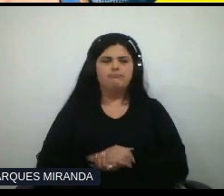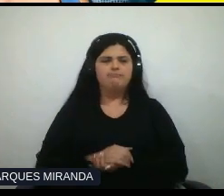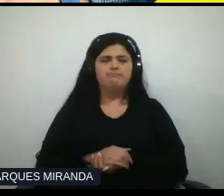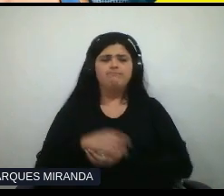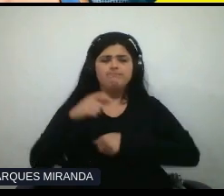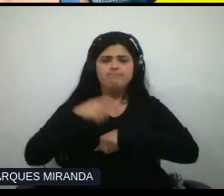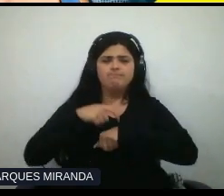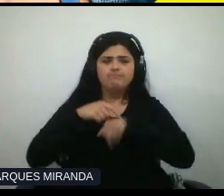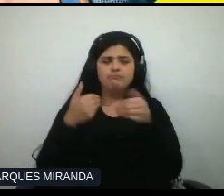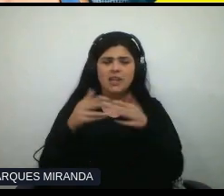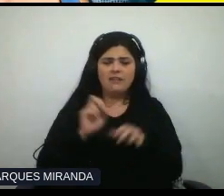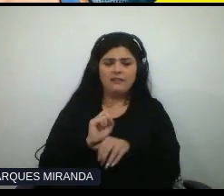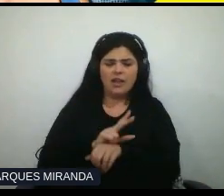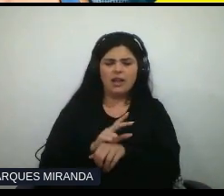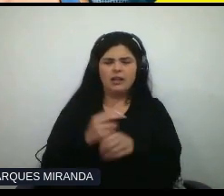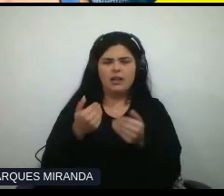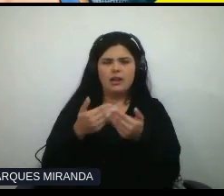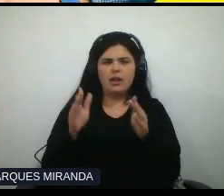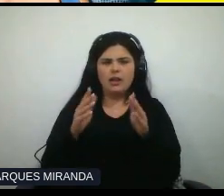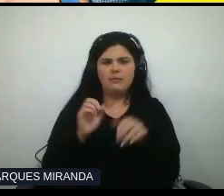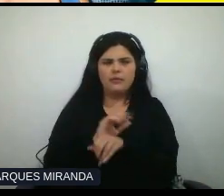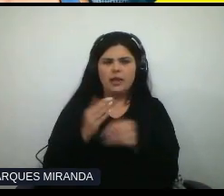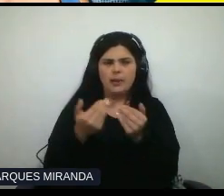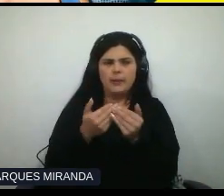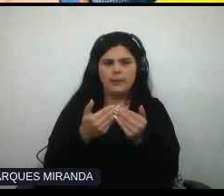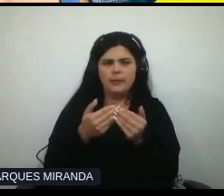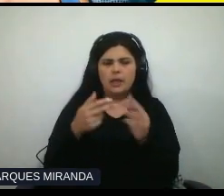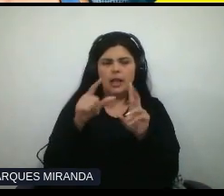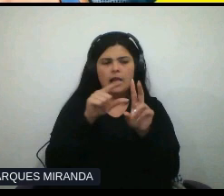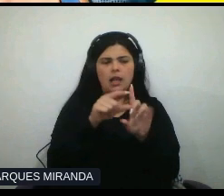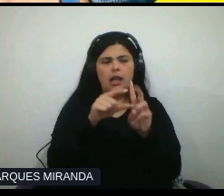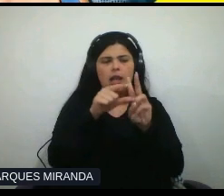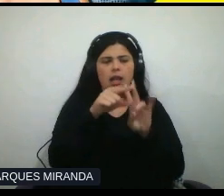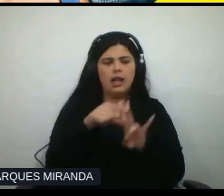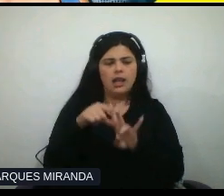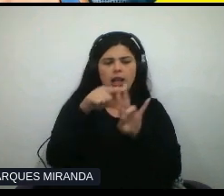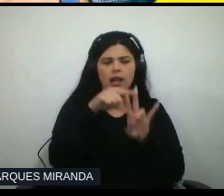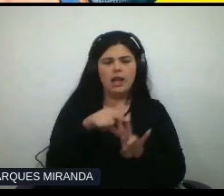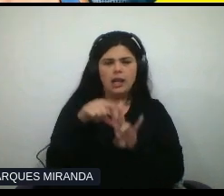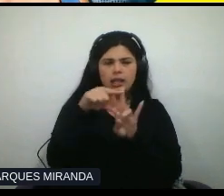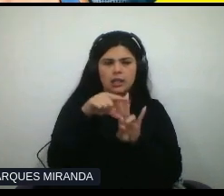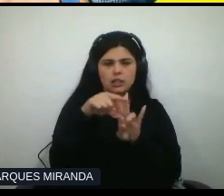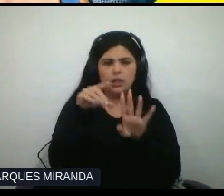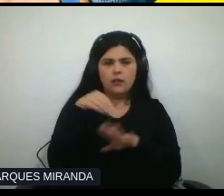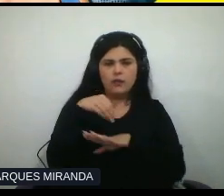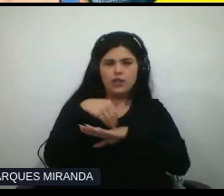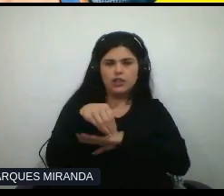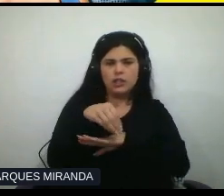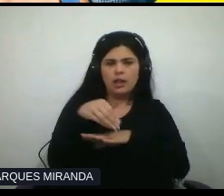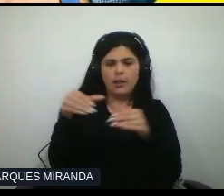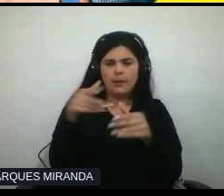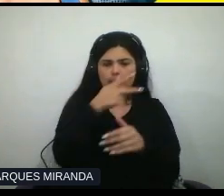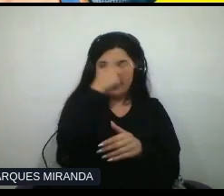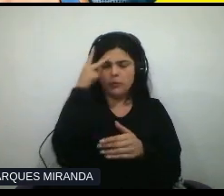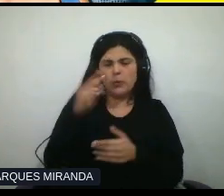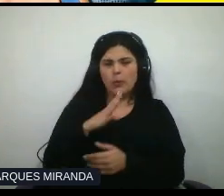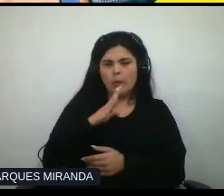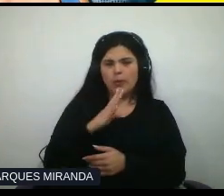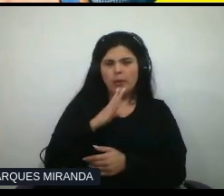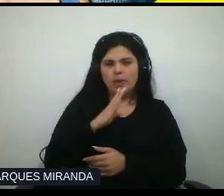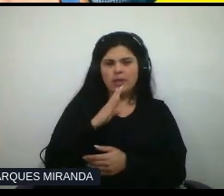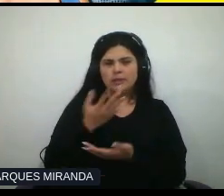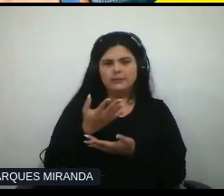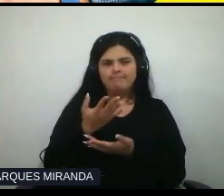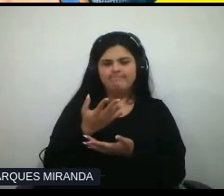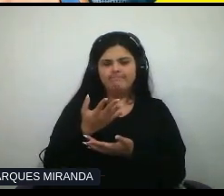uma vaga, a gente abre ali uma vaga publicamente no LinkedIn. Mas eu vou indicar as pessoas que eu conheço. Então, ali, a pessoa, se elas